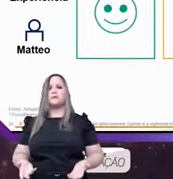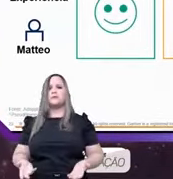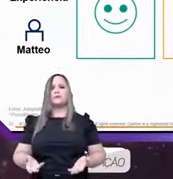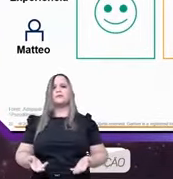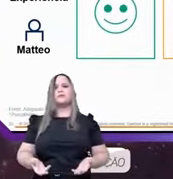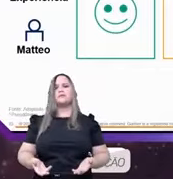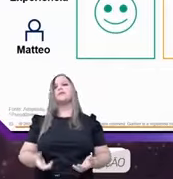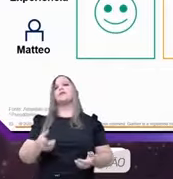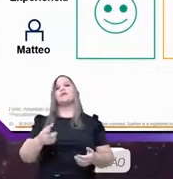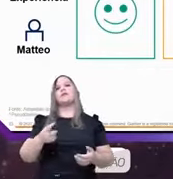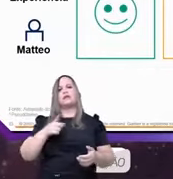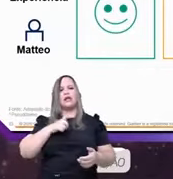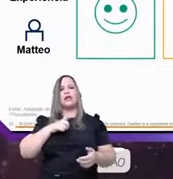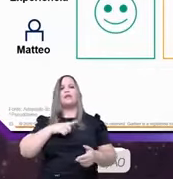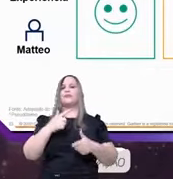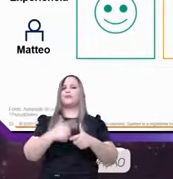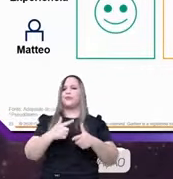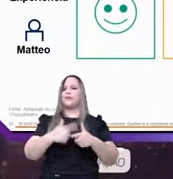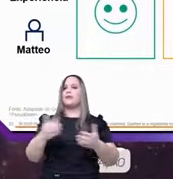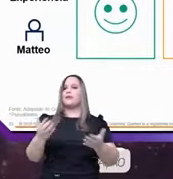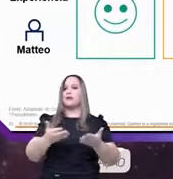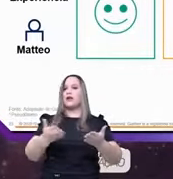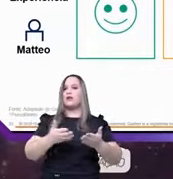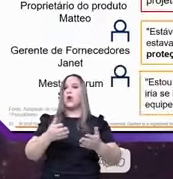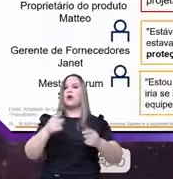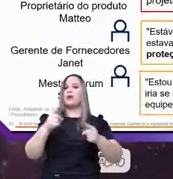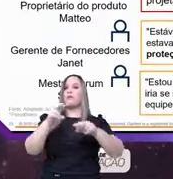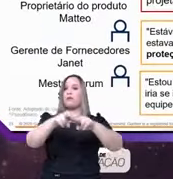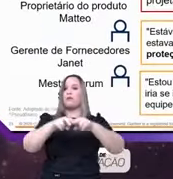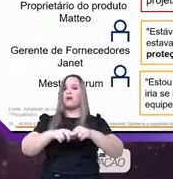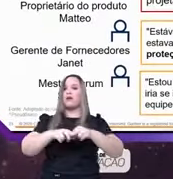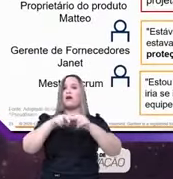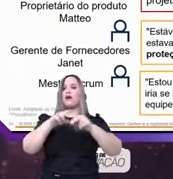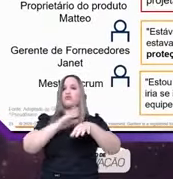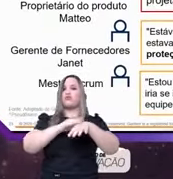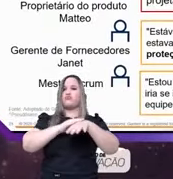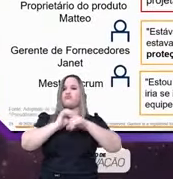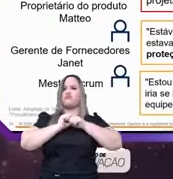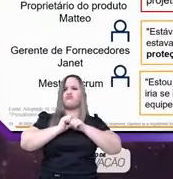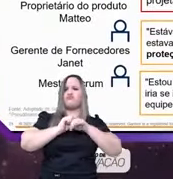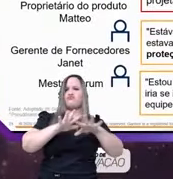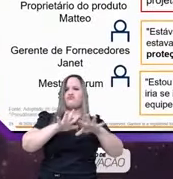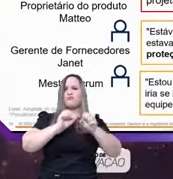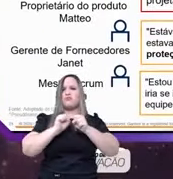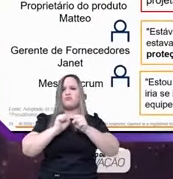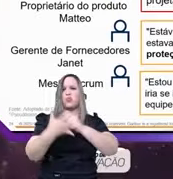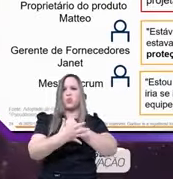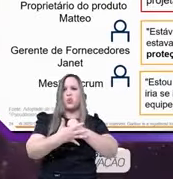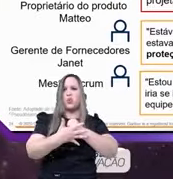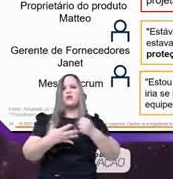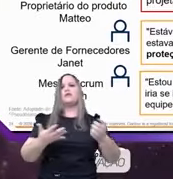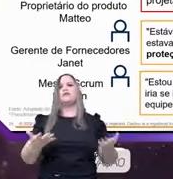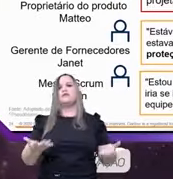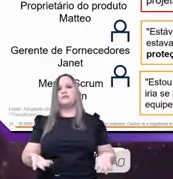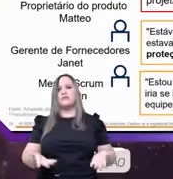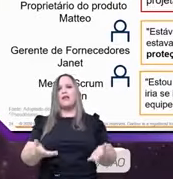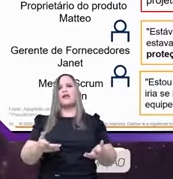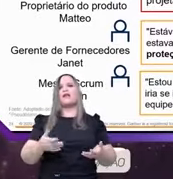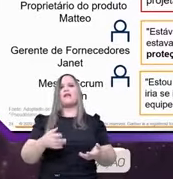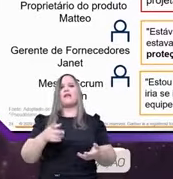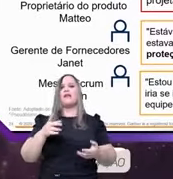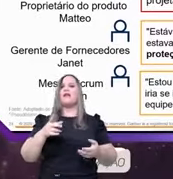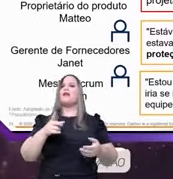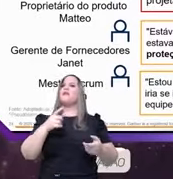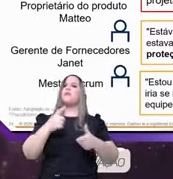problemas que aconteceu agora, com a pandemia, é risco de fornecedores. Eu trabalho com um cliente público, E um dos riscos maiores dele